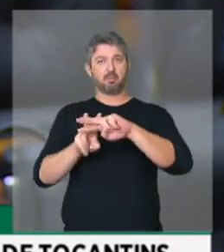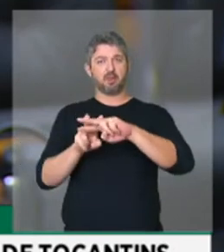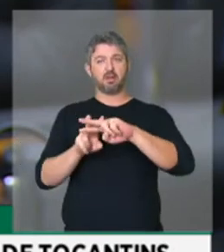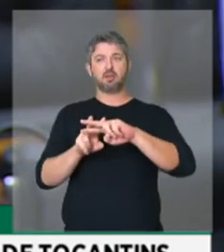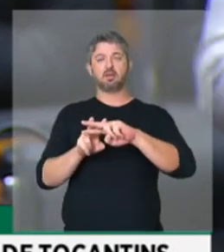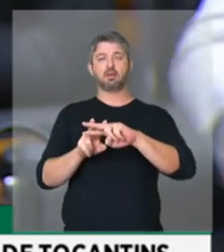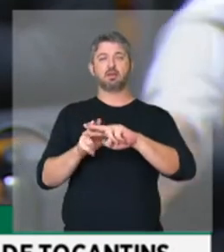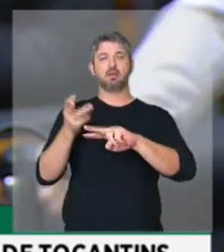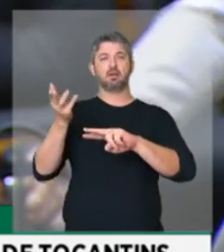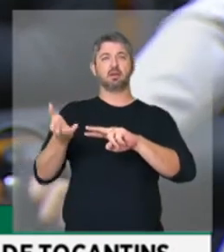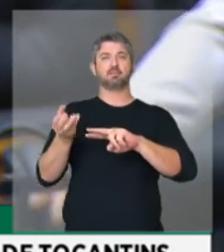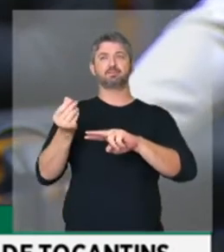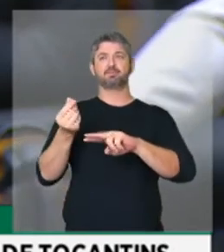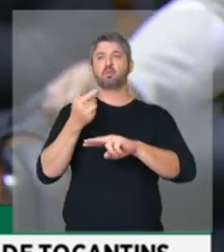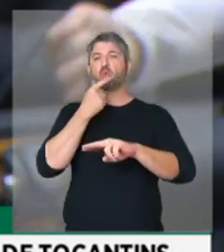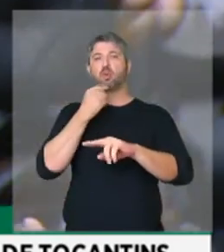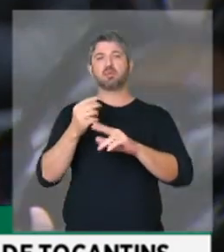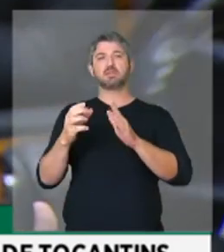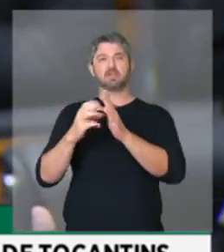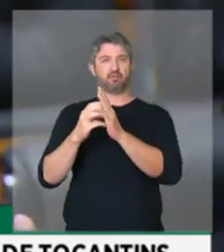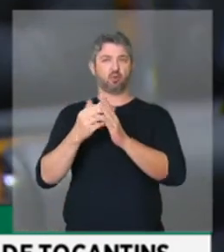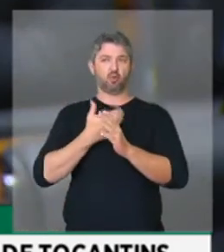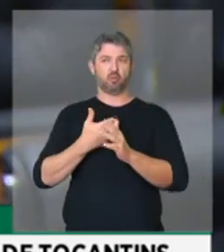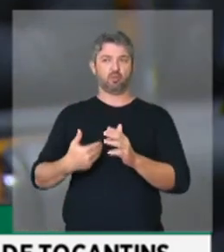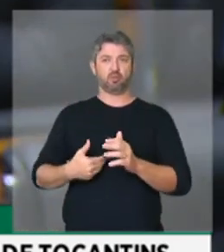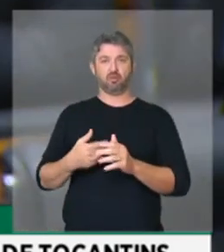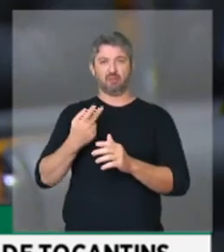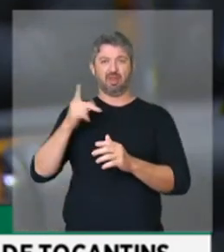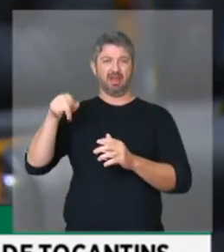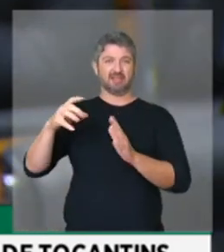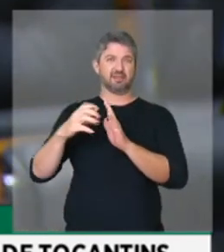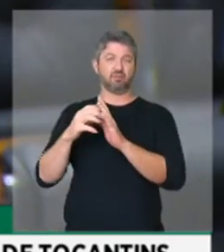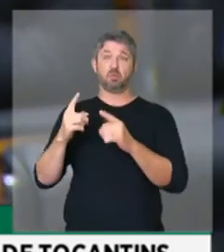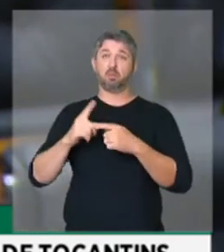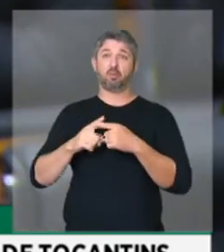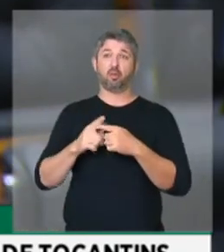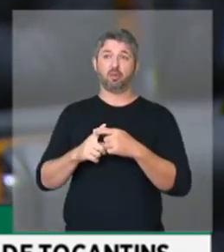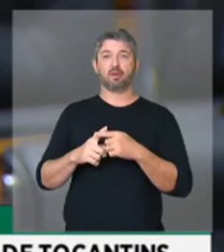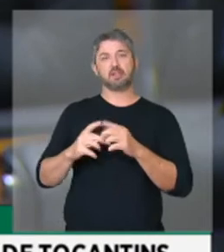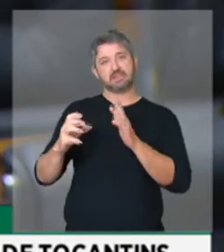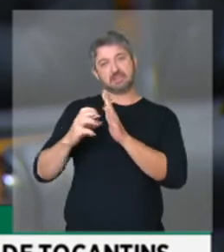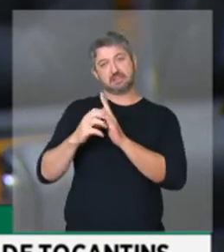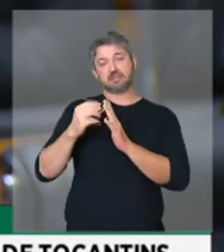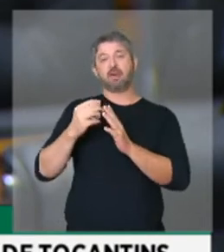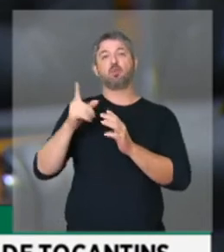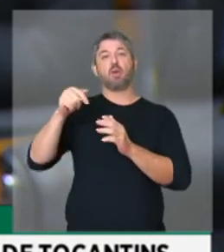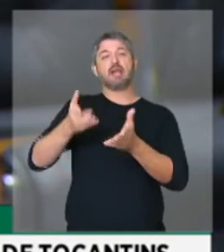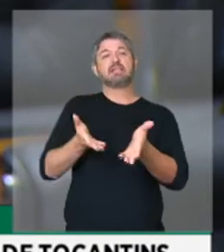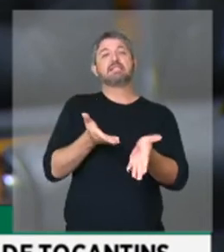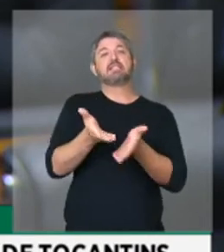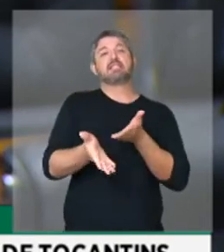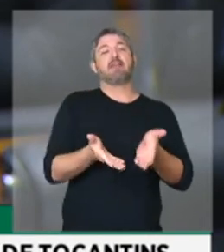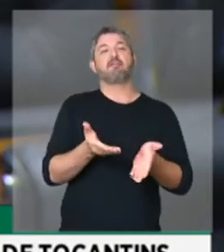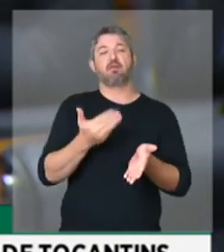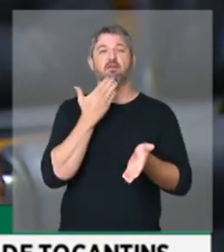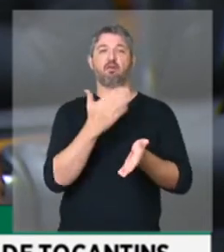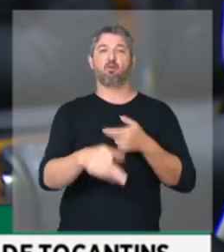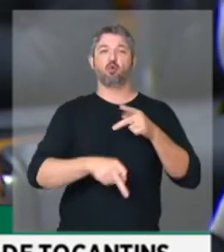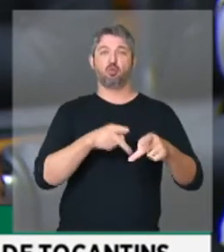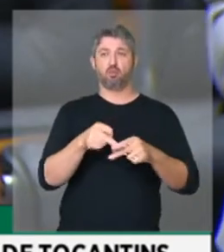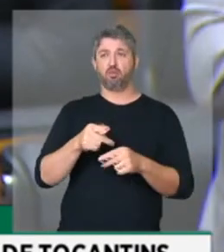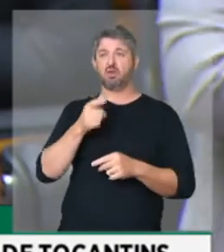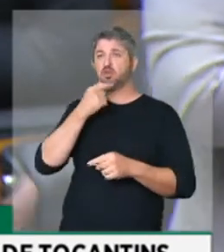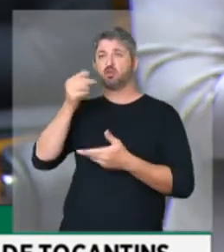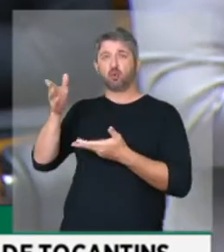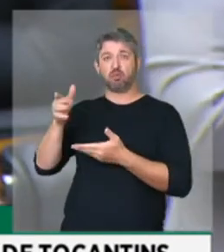daquele servidor, que nós não podemos chamar de servidor, porque servidor é aquele que serve à nação. Uma pessoa agora que